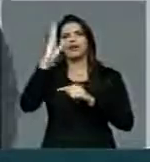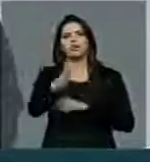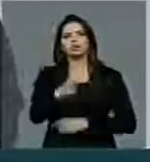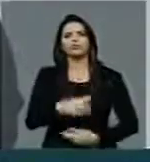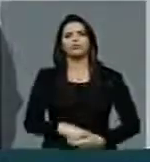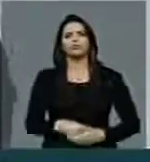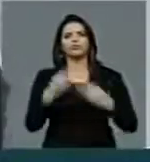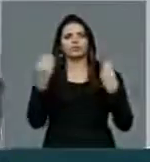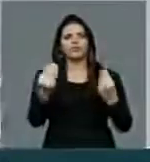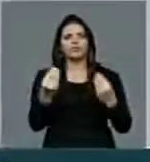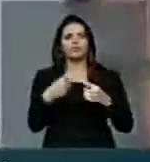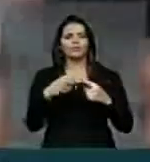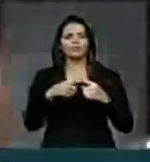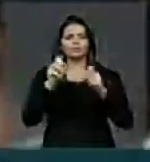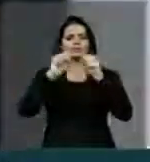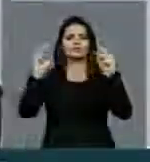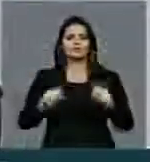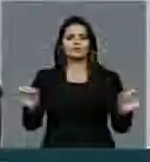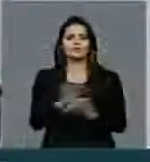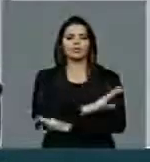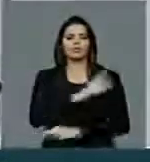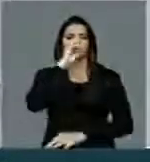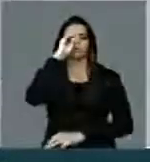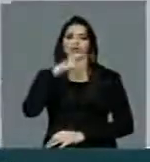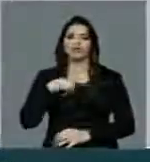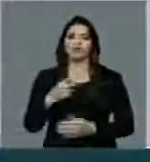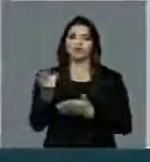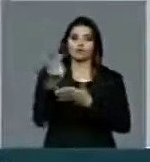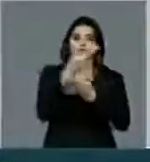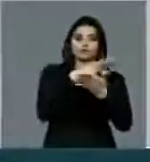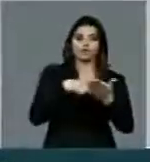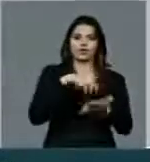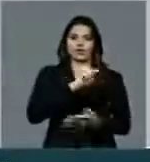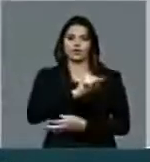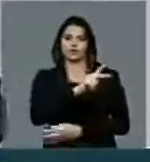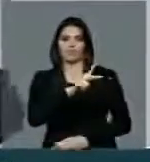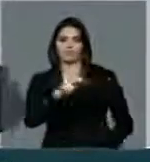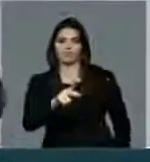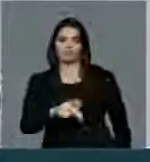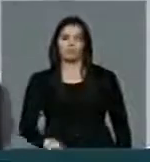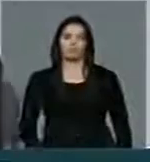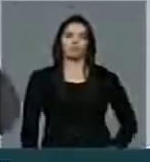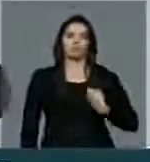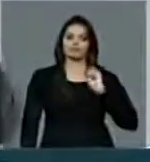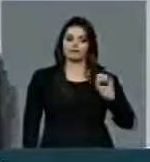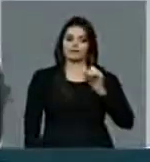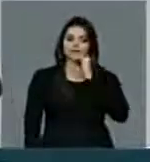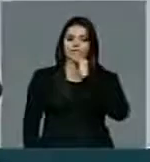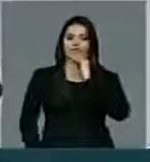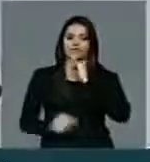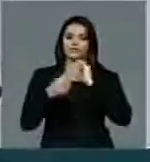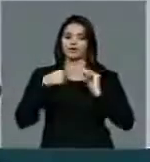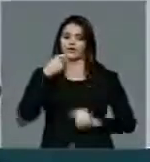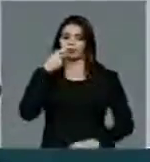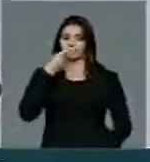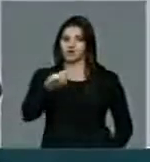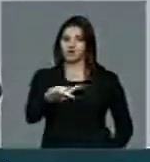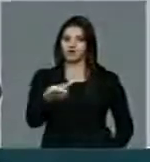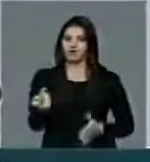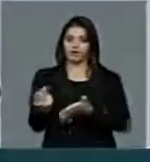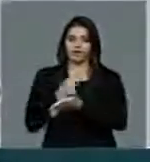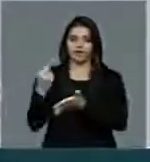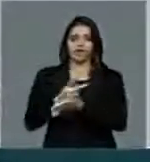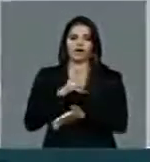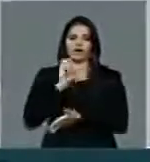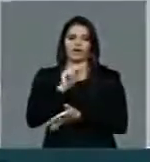Eu tenho o sistema pronto, o senhor vai lá, desenha a sua APP. E se o senhor, na autodeclaração, tiver errado, eu